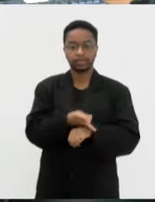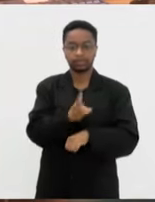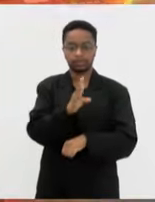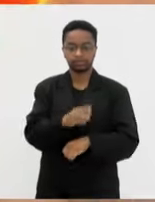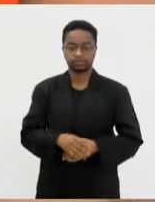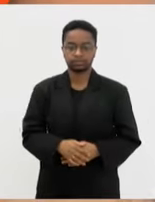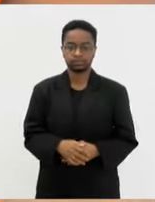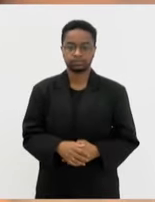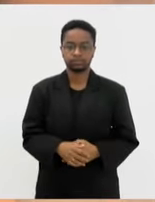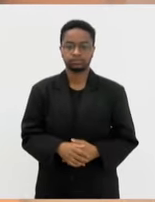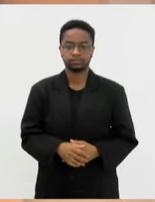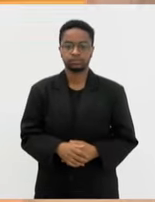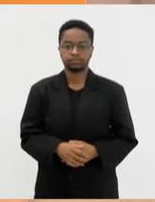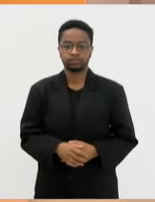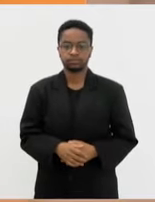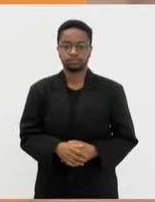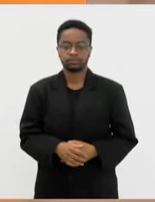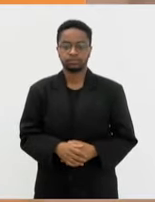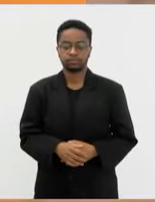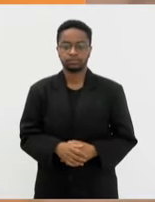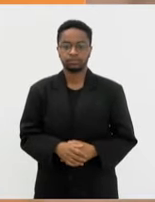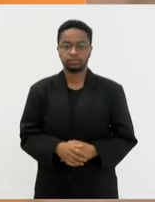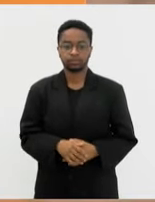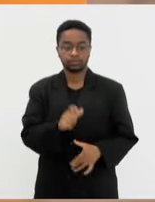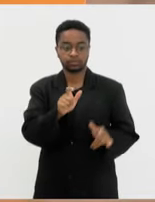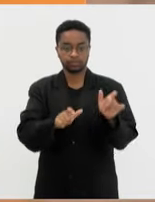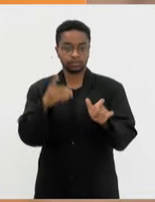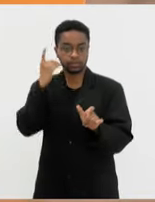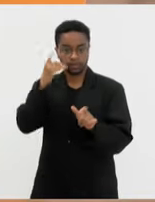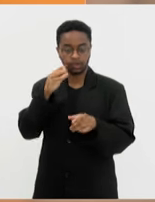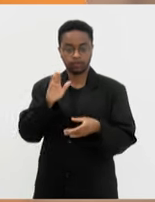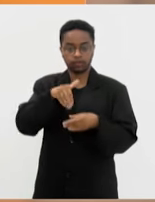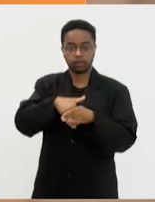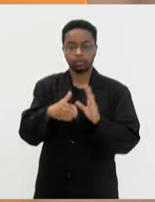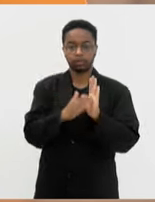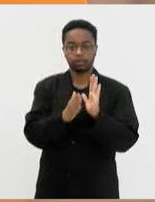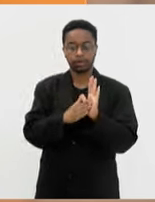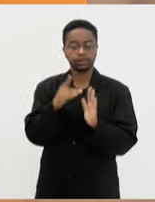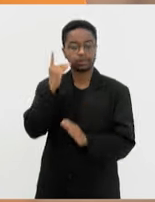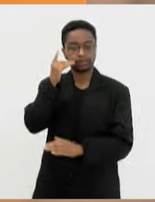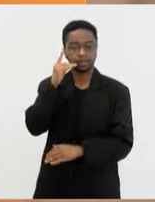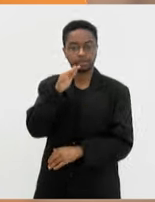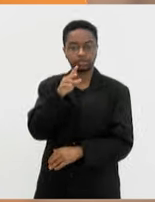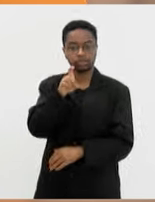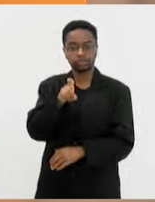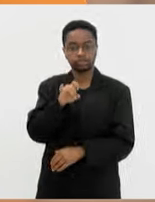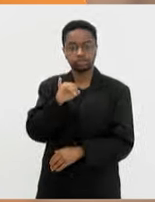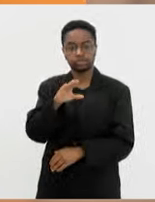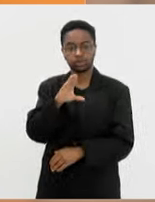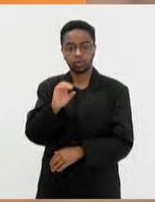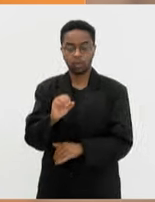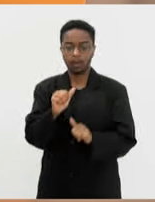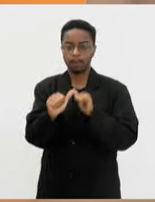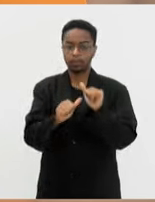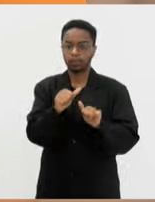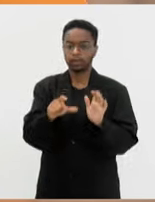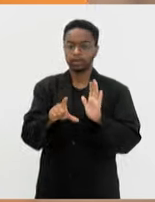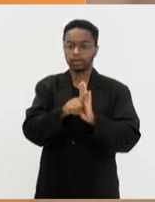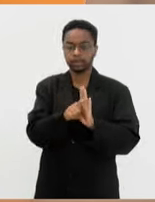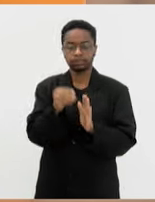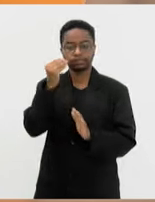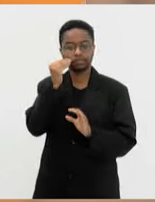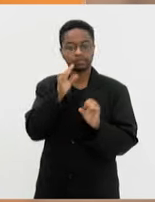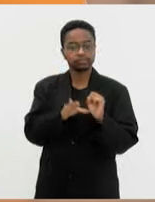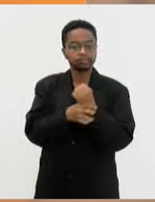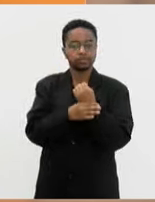15h. Os parlamentares votam proposta do deputado Chico Machado, que altera a legislação para